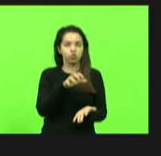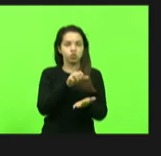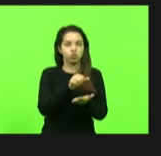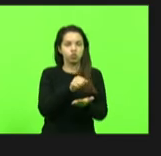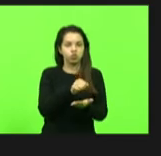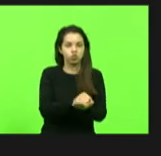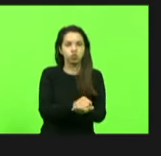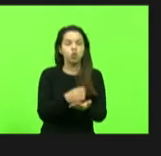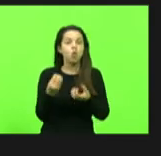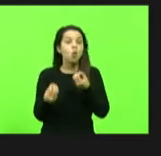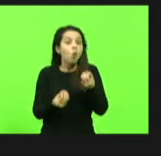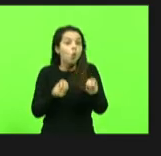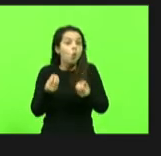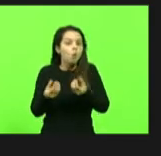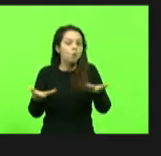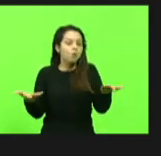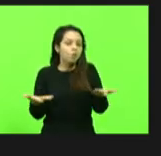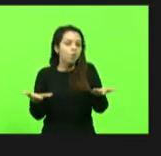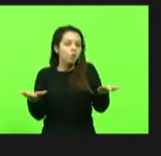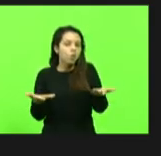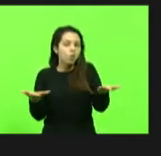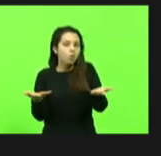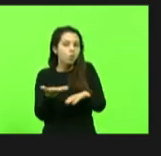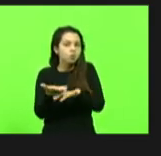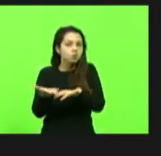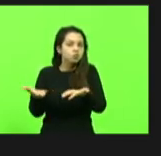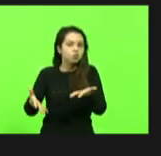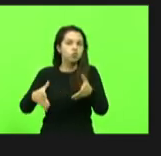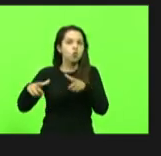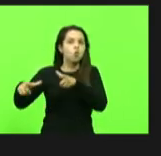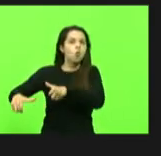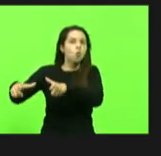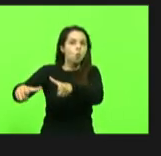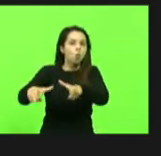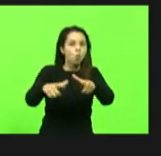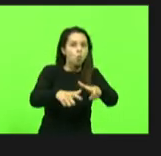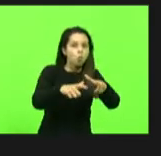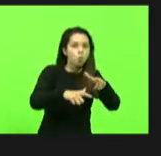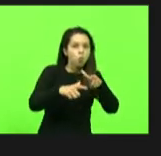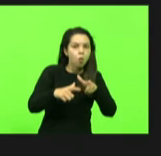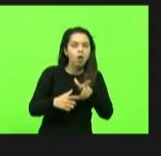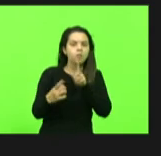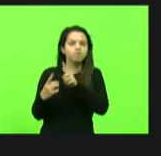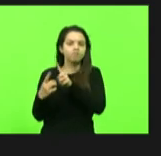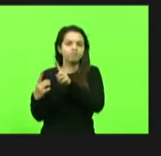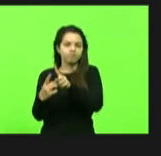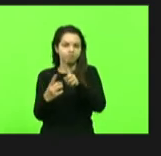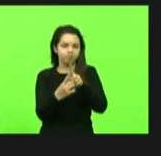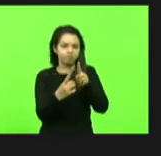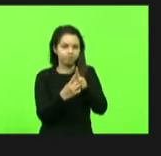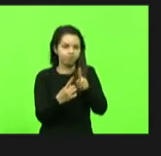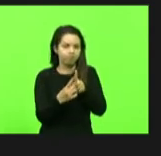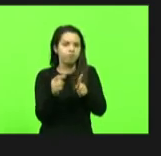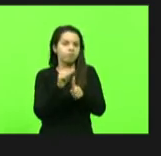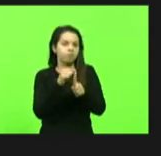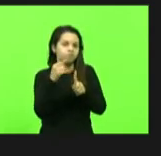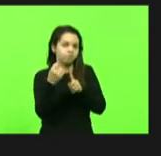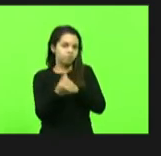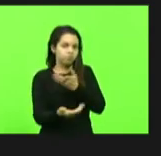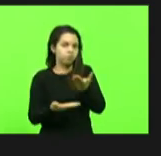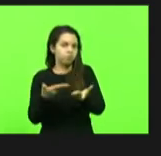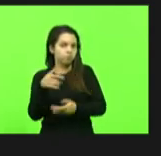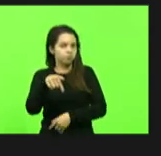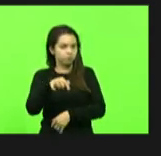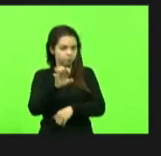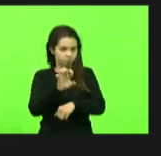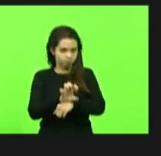atual situação dos espaços de pactuação da política de assistência social do nosso estado.